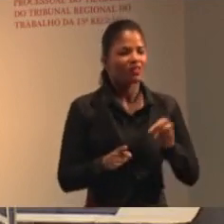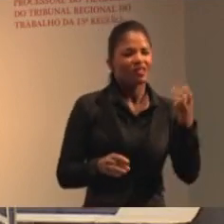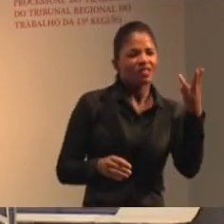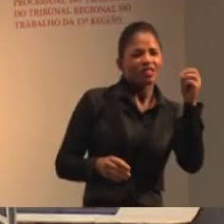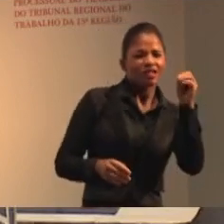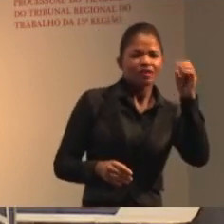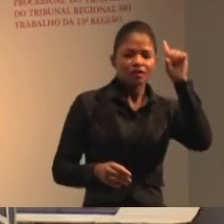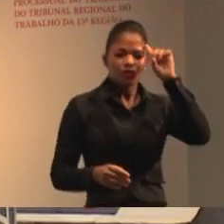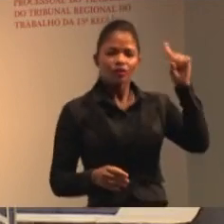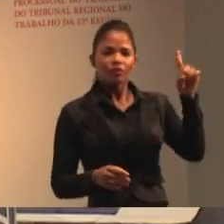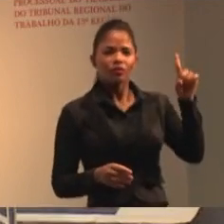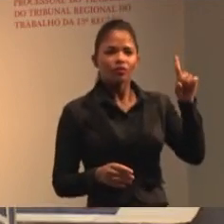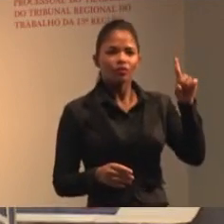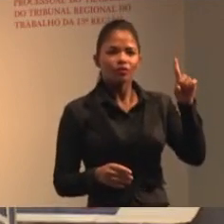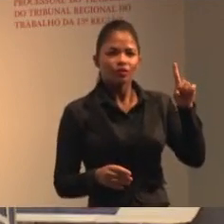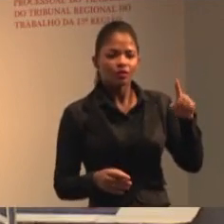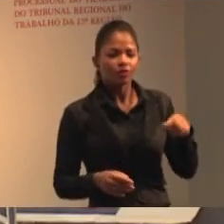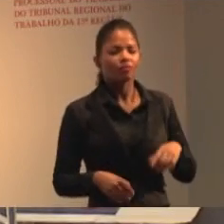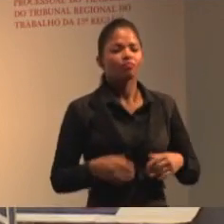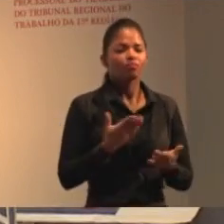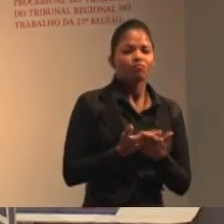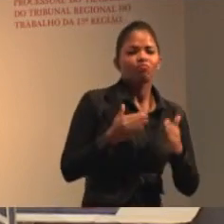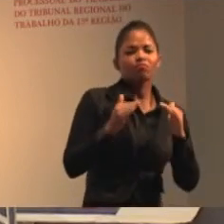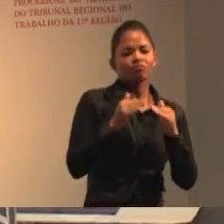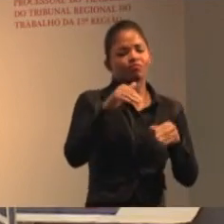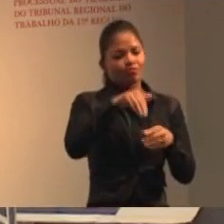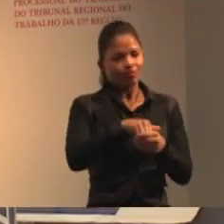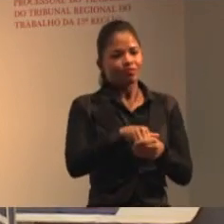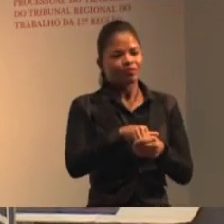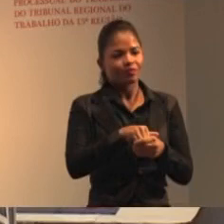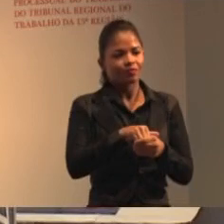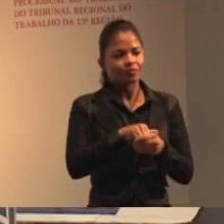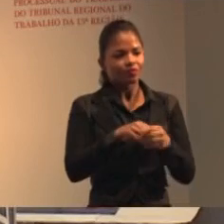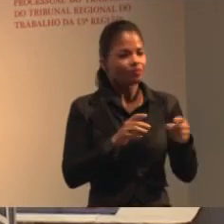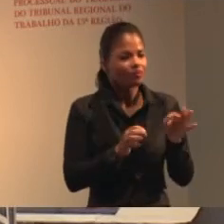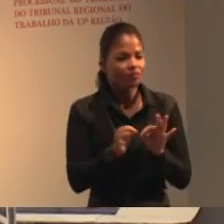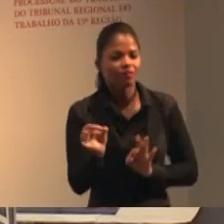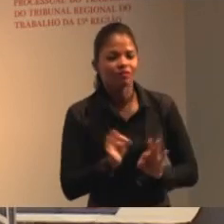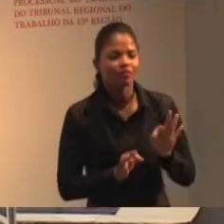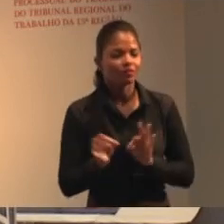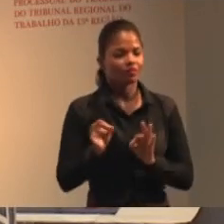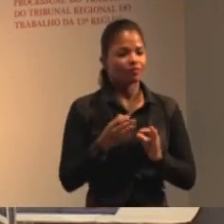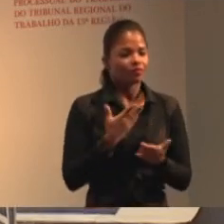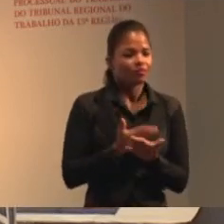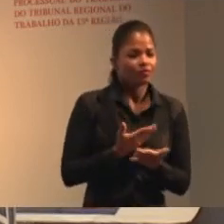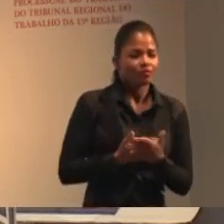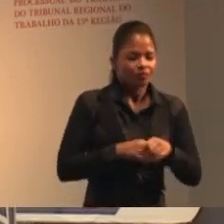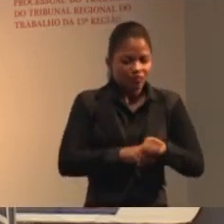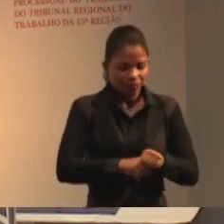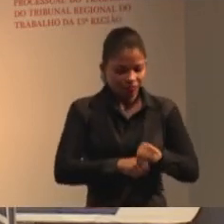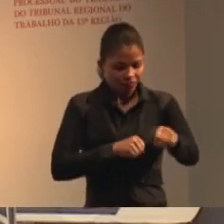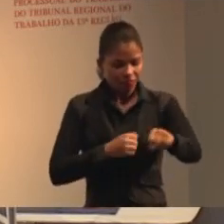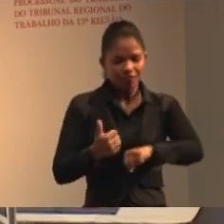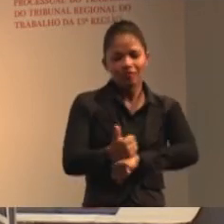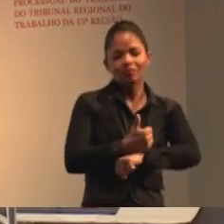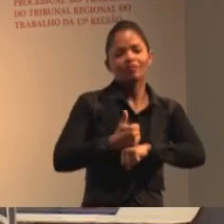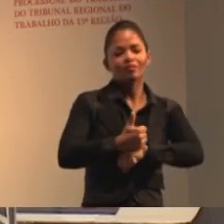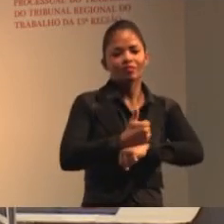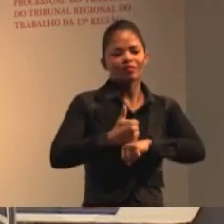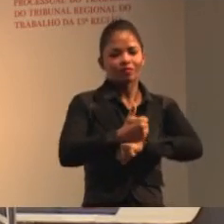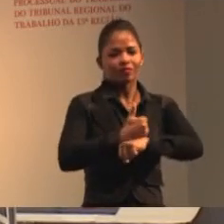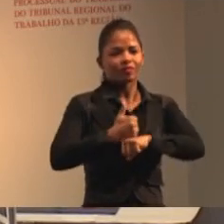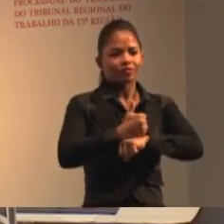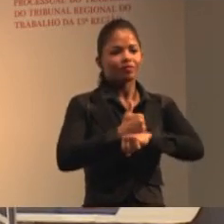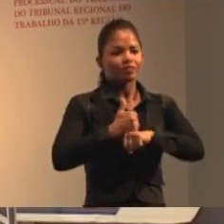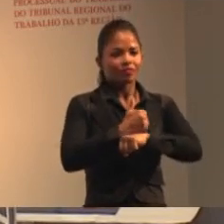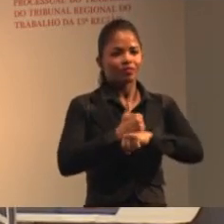30 dias, lotados na ENAMAT, onde realizam a Etapa Nacional de Formação Profissional, que